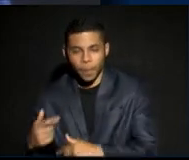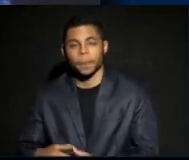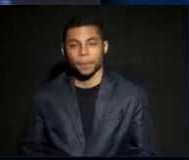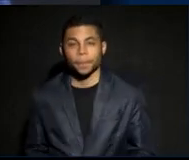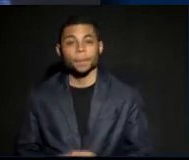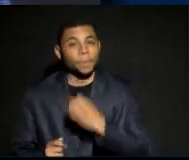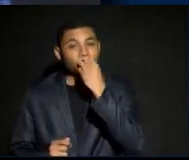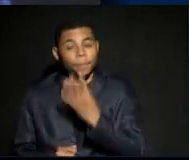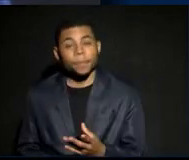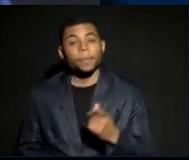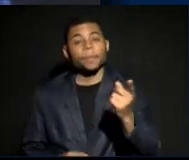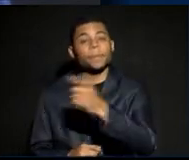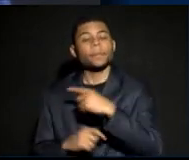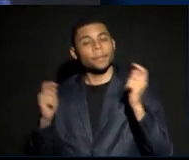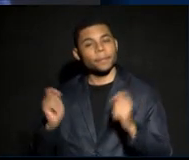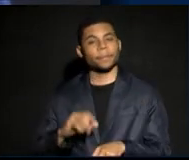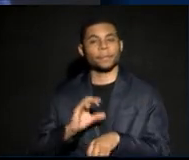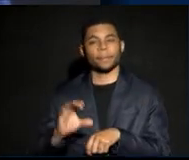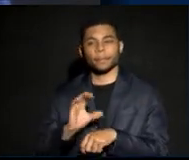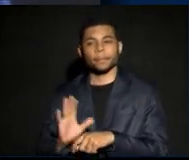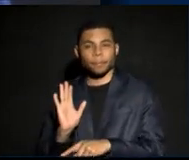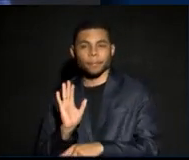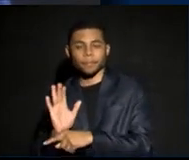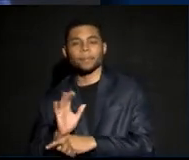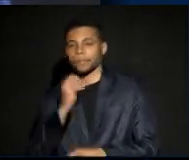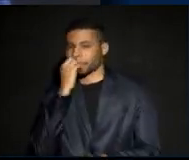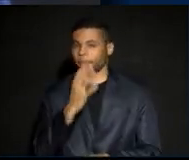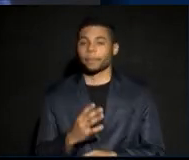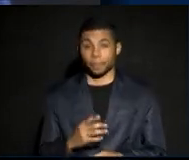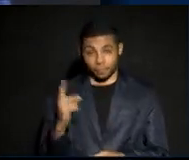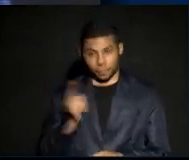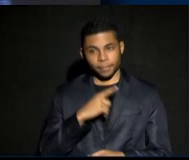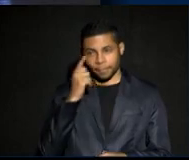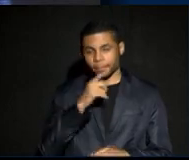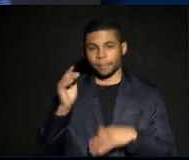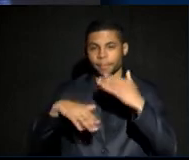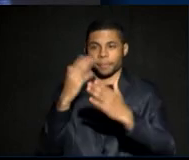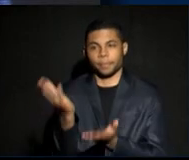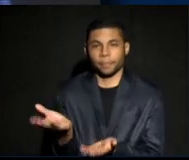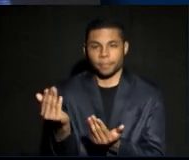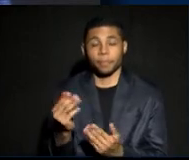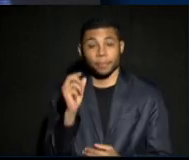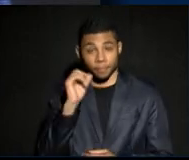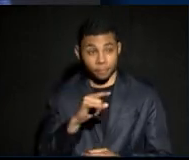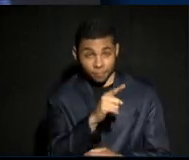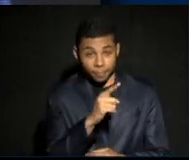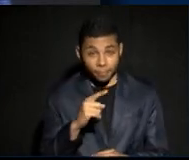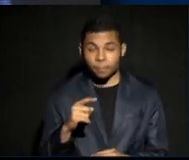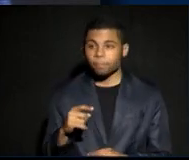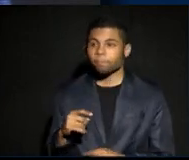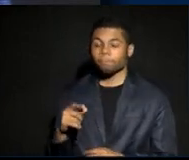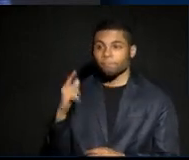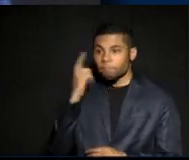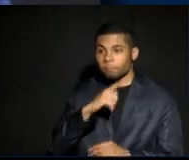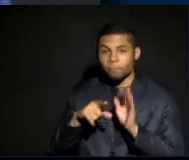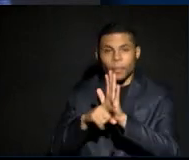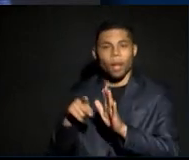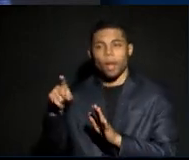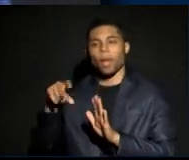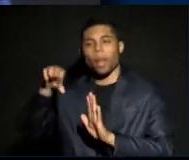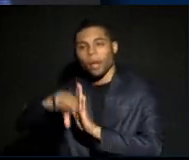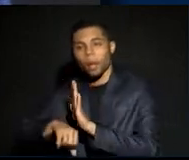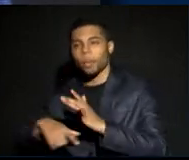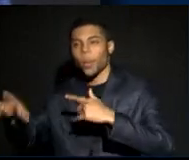com estado subsidiando o custo e aí a gente Oi jovens se o estado Tutelar e se joga o crime não vai fazer